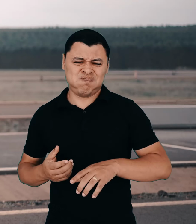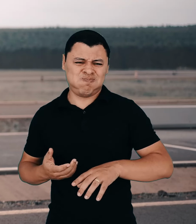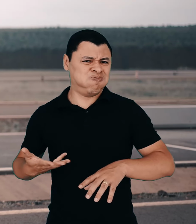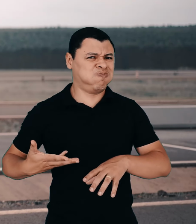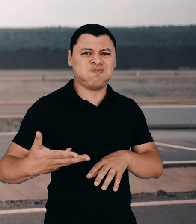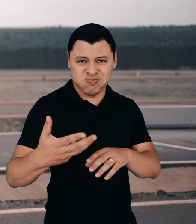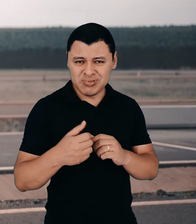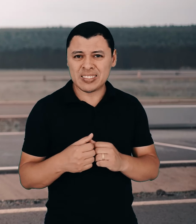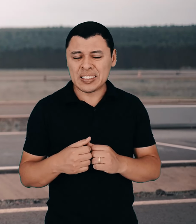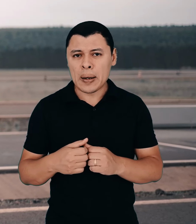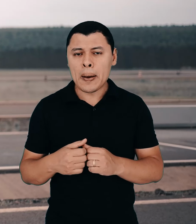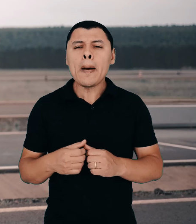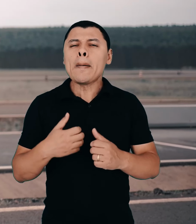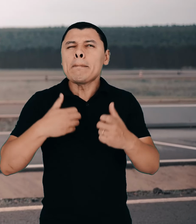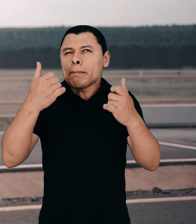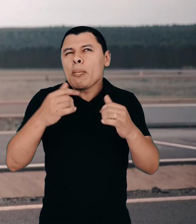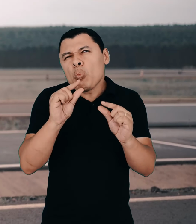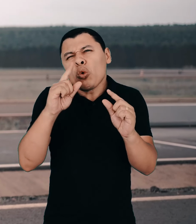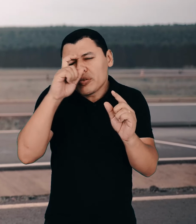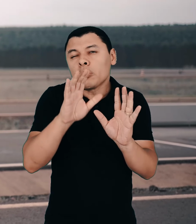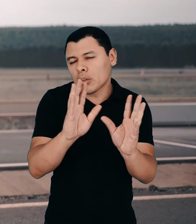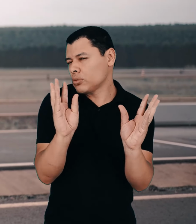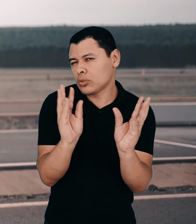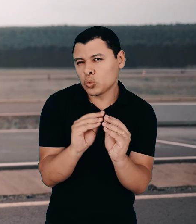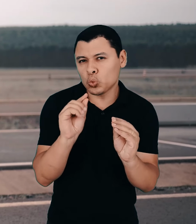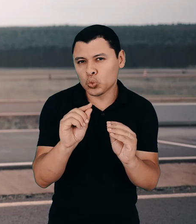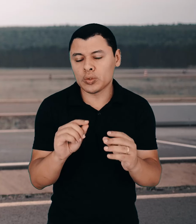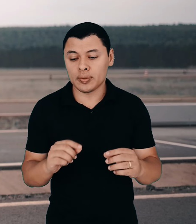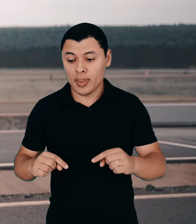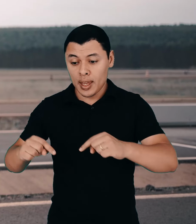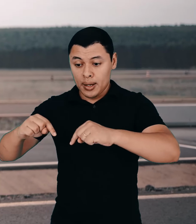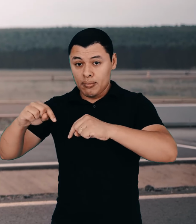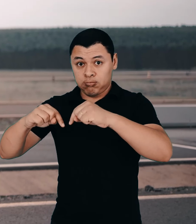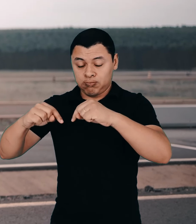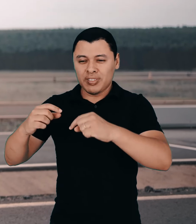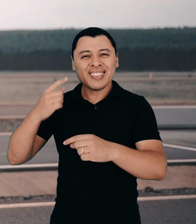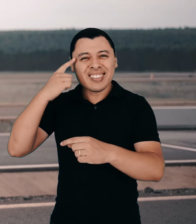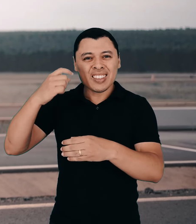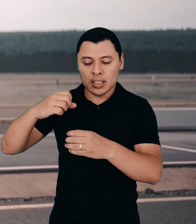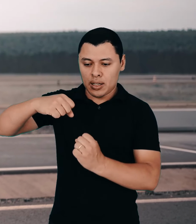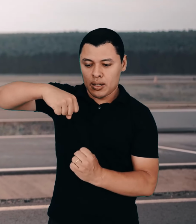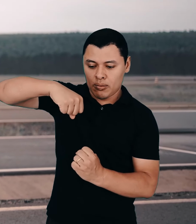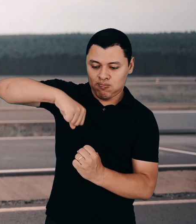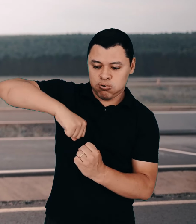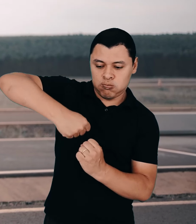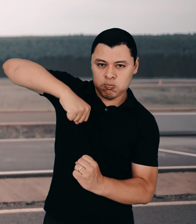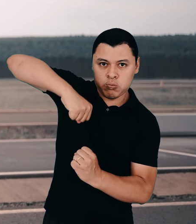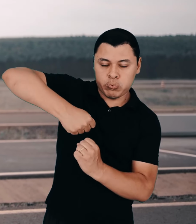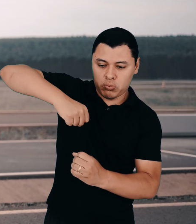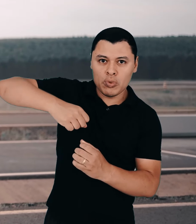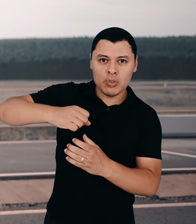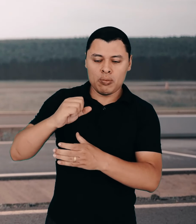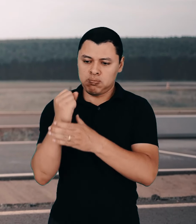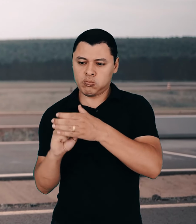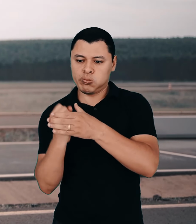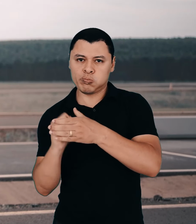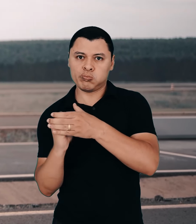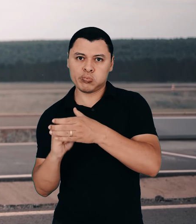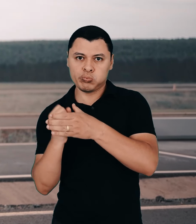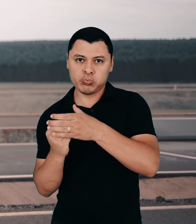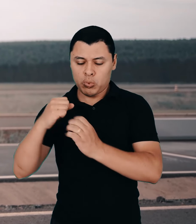meio complicado de explicar, mas o resumo da história é: o comando de válvulas de admissão não tem mais uma atuação mecanicamente direta entre ele e